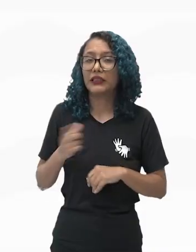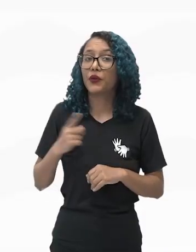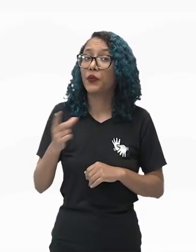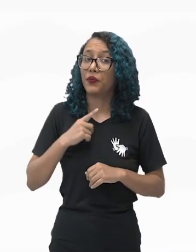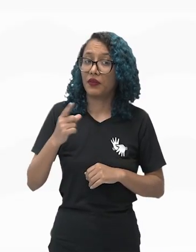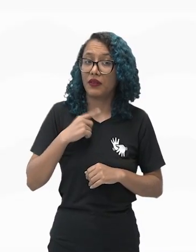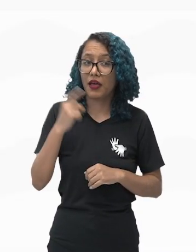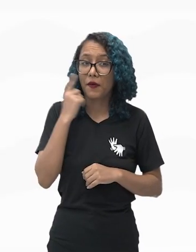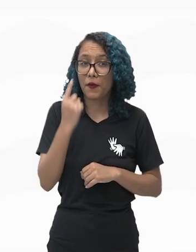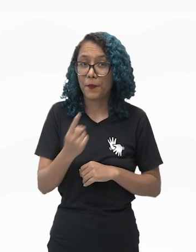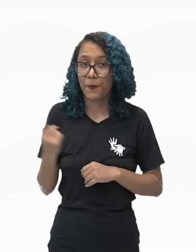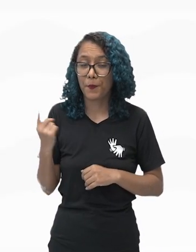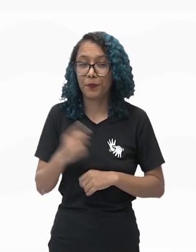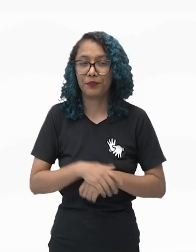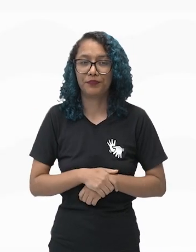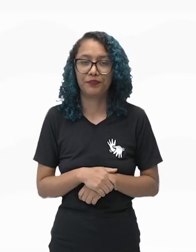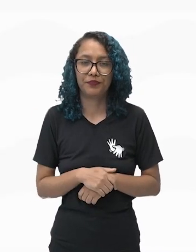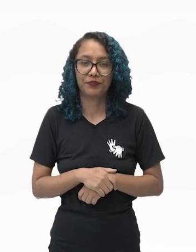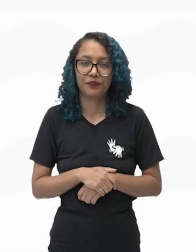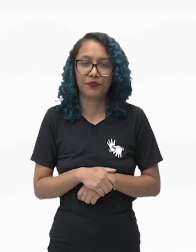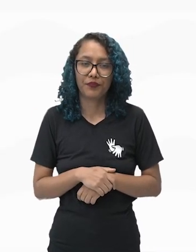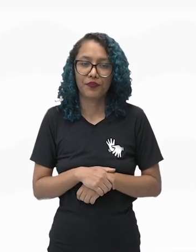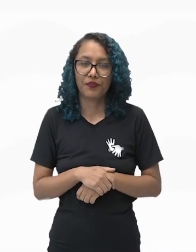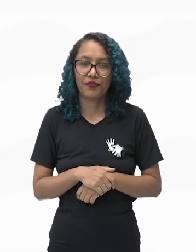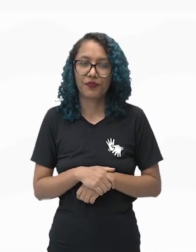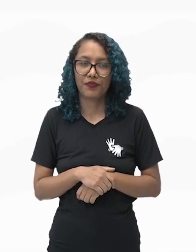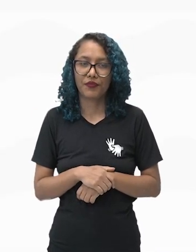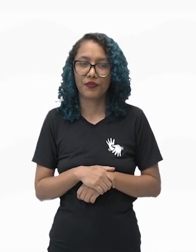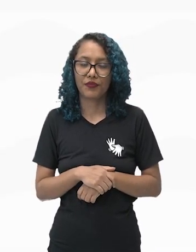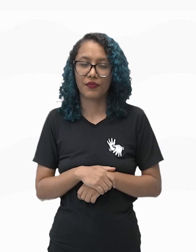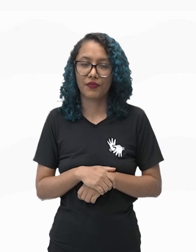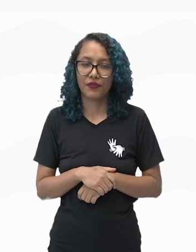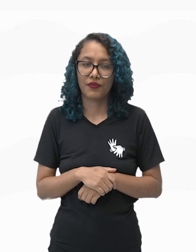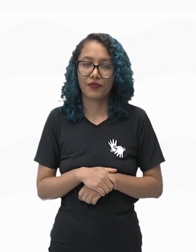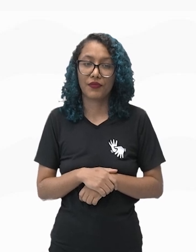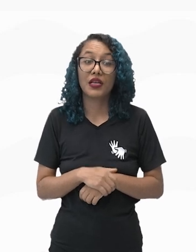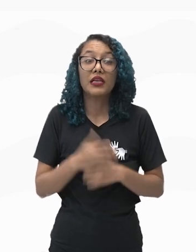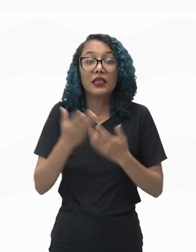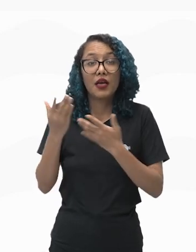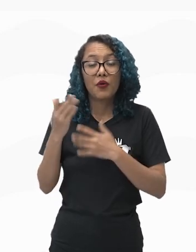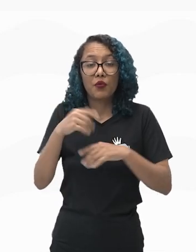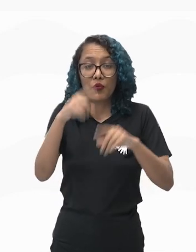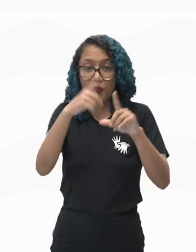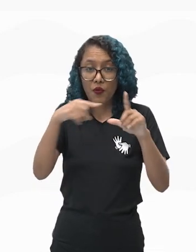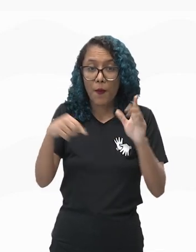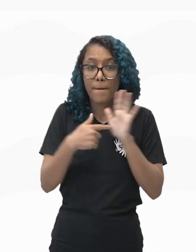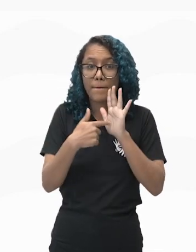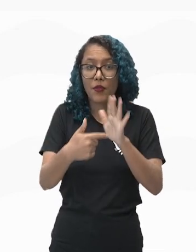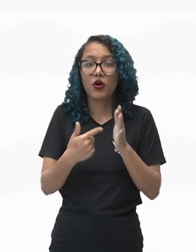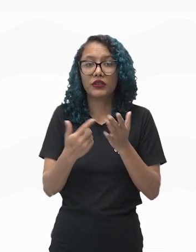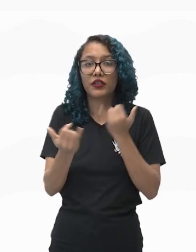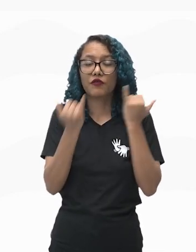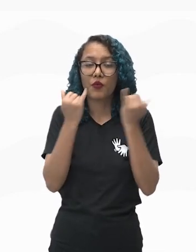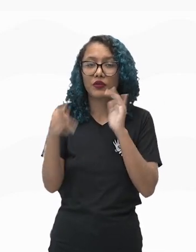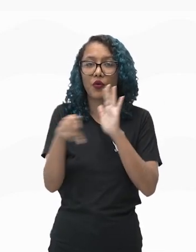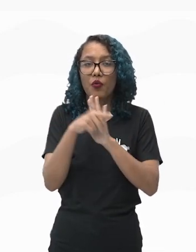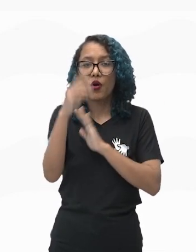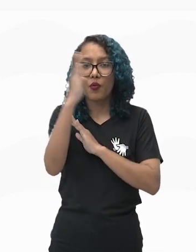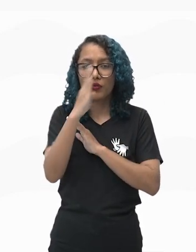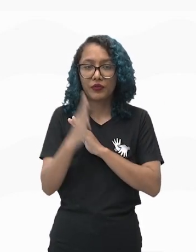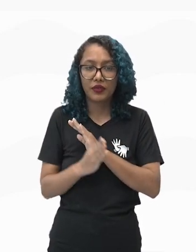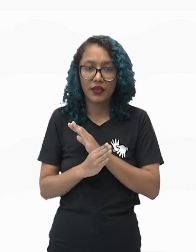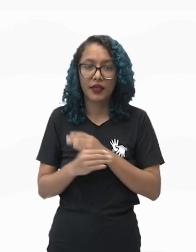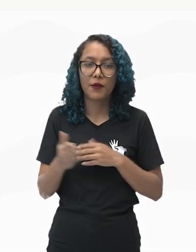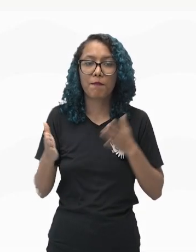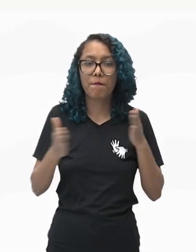agora nessas imagens. Esse gráfico, pessoal, ele mostra os dados da população brasileira desde